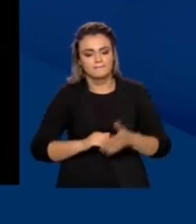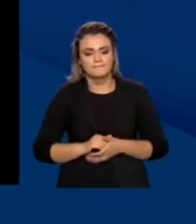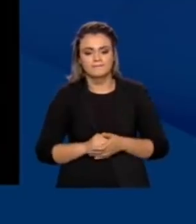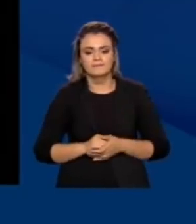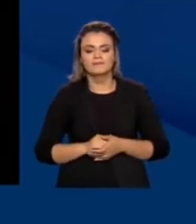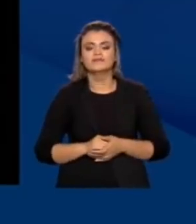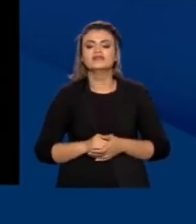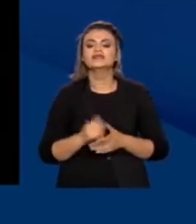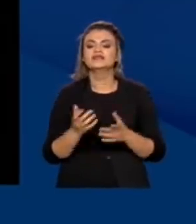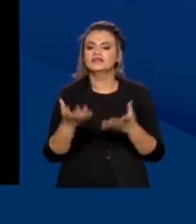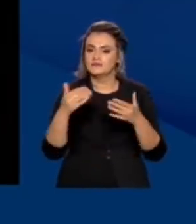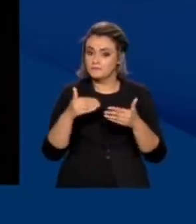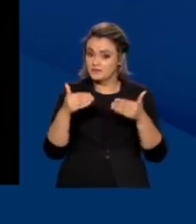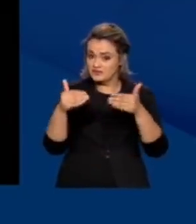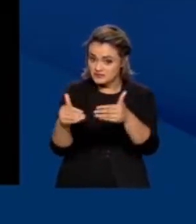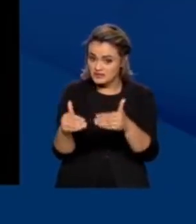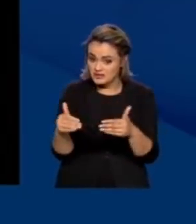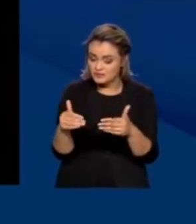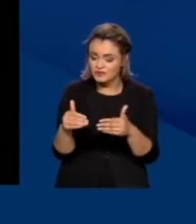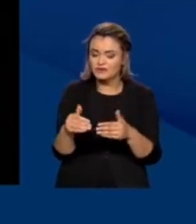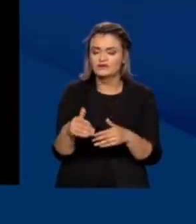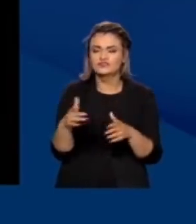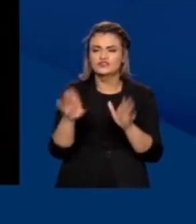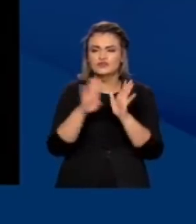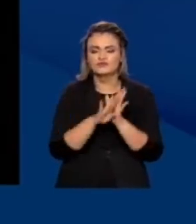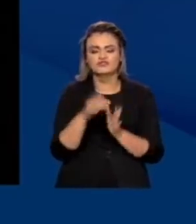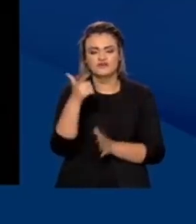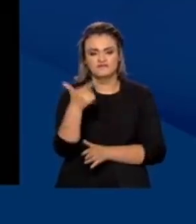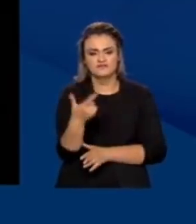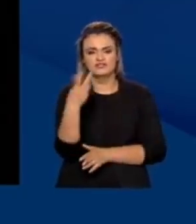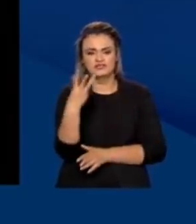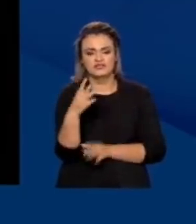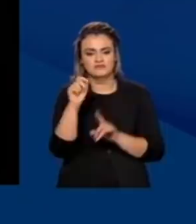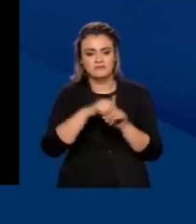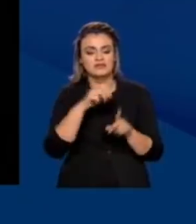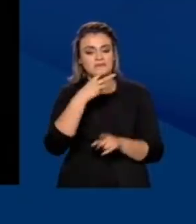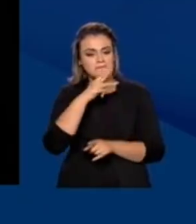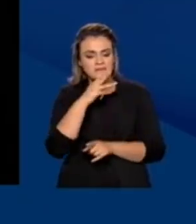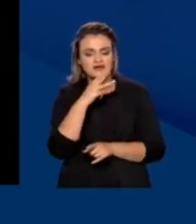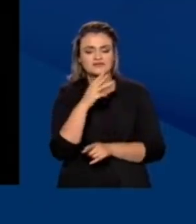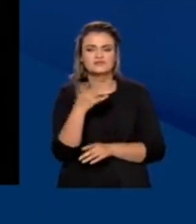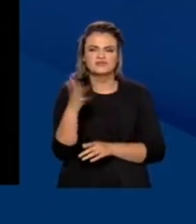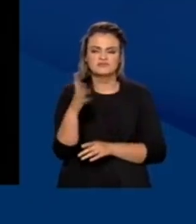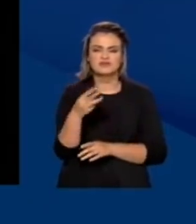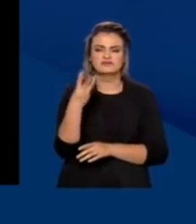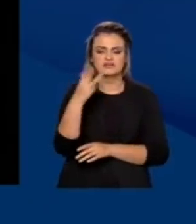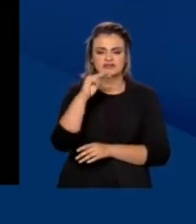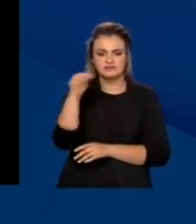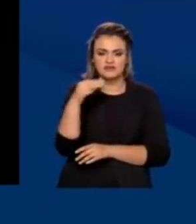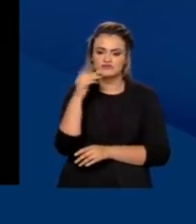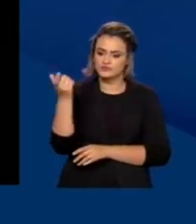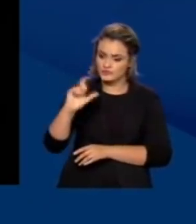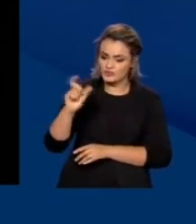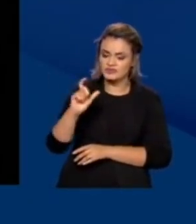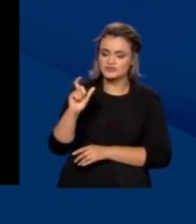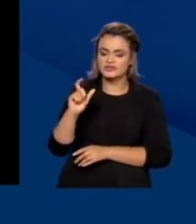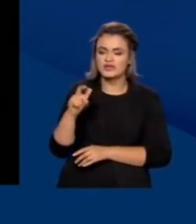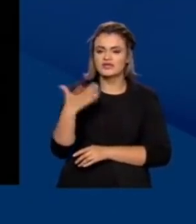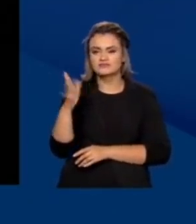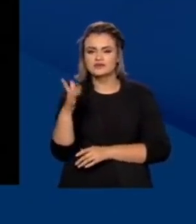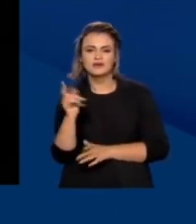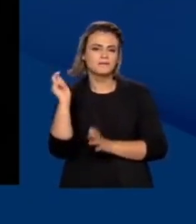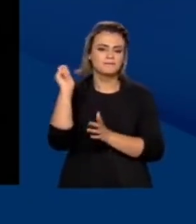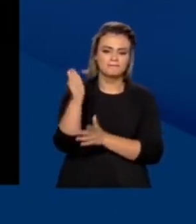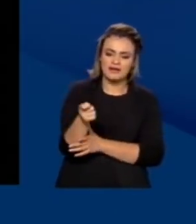que foi recebida pelo Ministério 23 de março, também prevendo 3 milhões de doses, mas aí prevendo